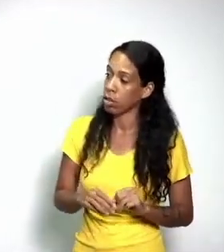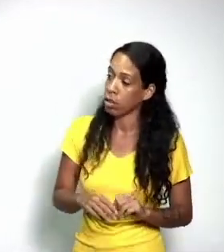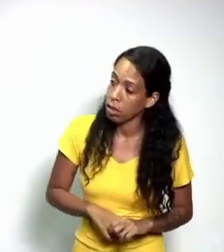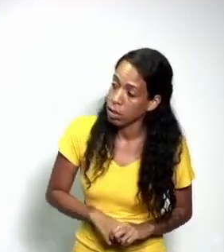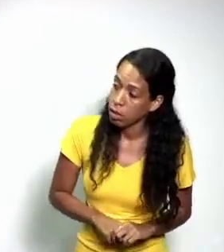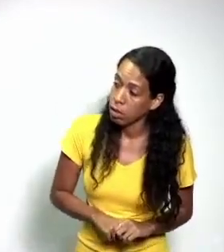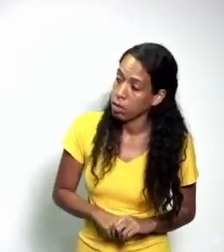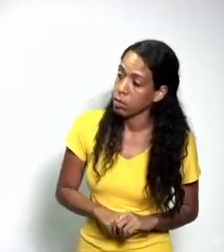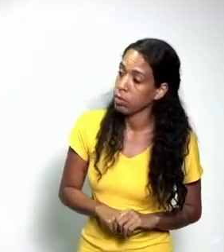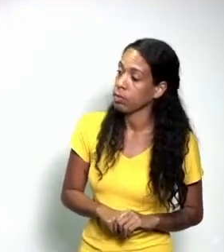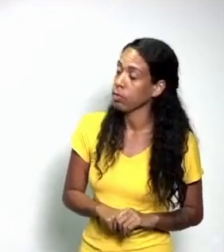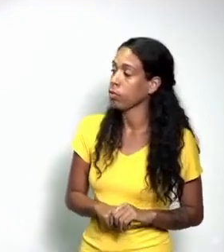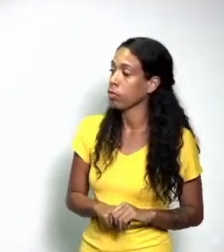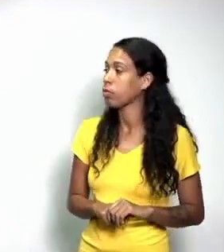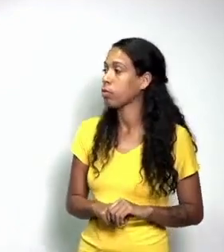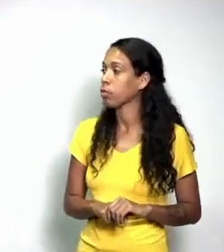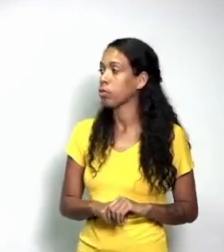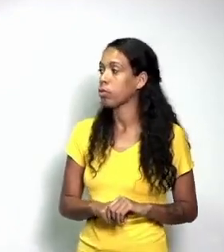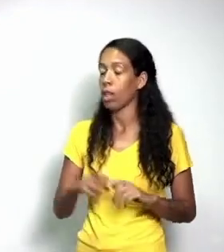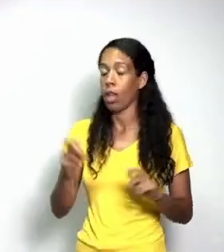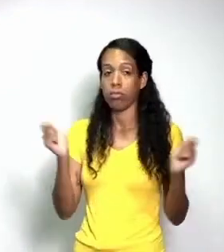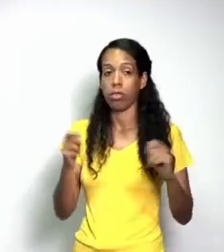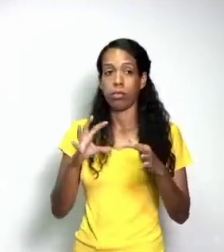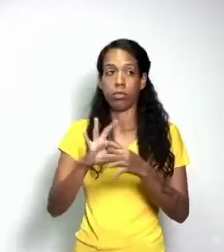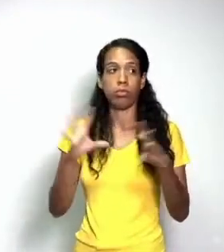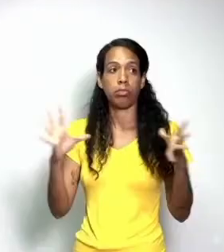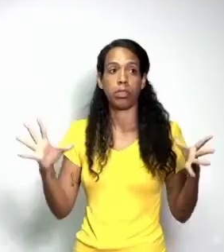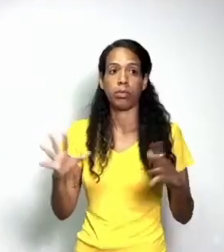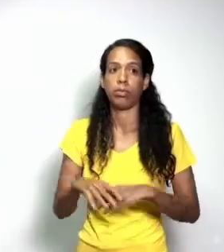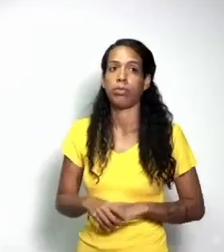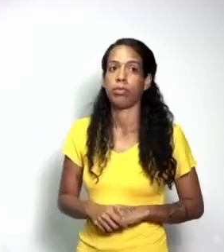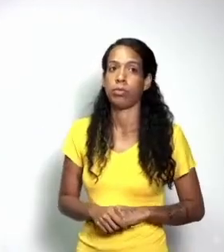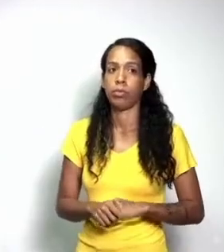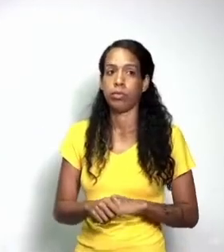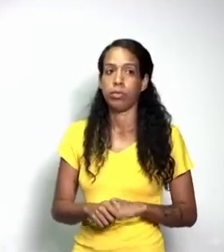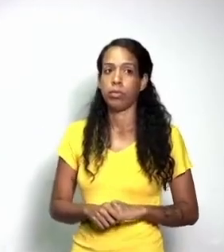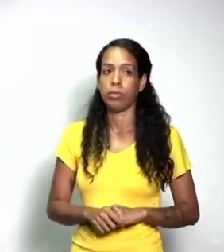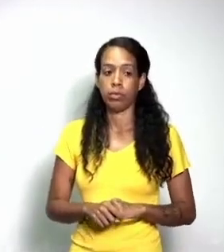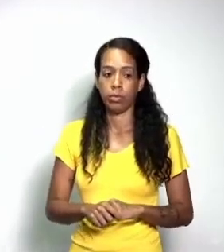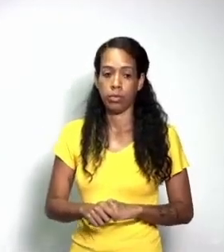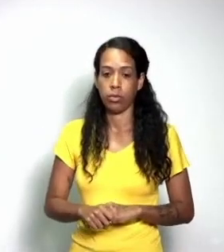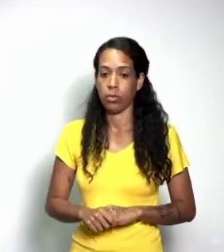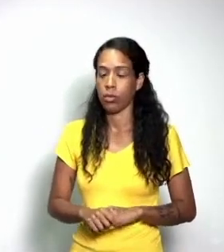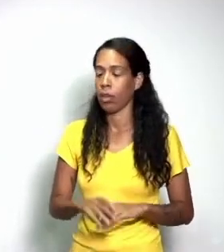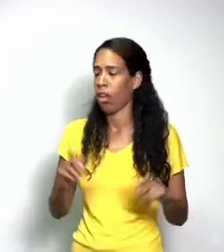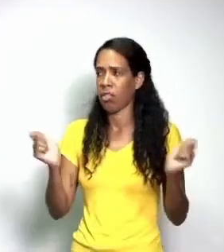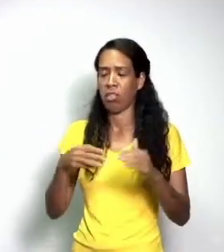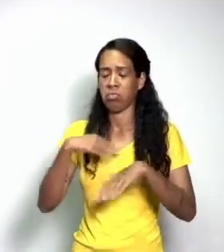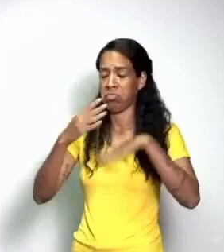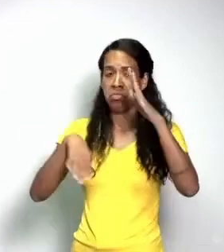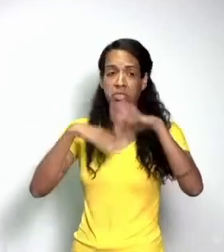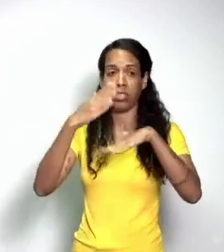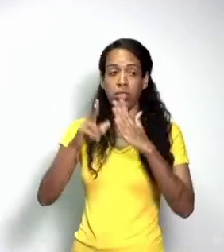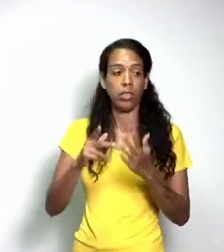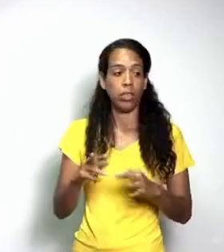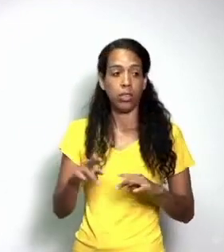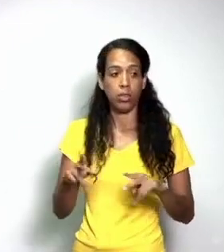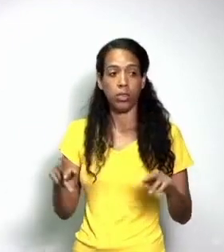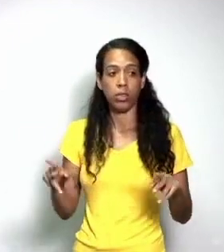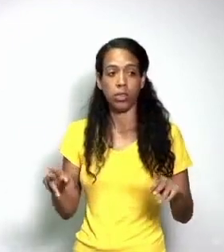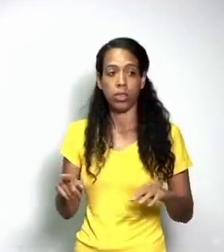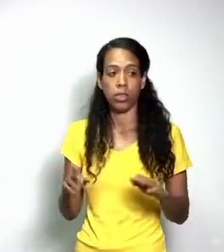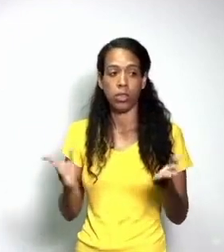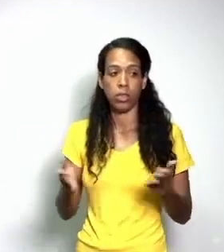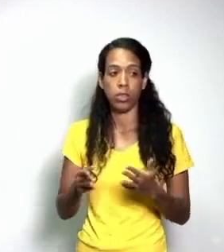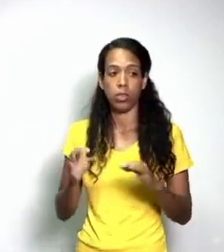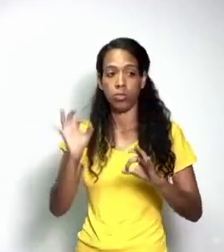para cima e aí a gente pode liberar mais de novo. E a gente pode ficar fazendo isso infinito, né? Isso para vários